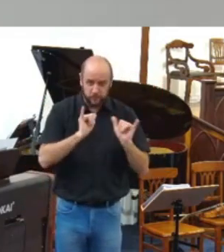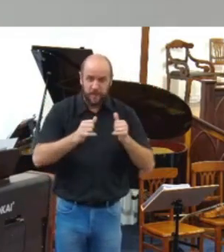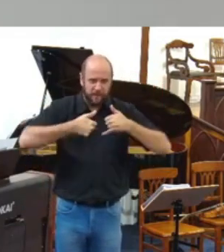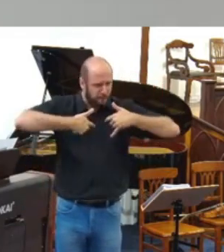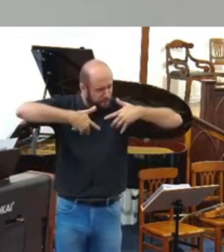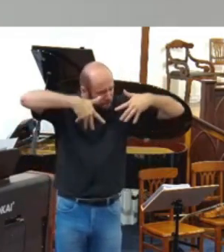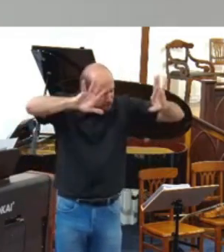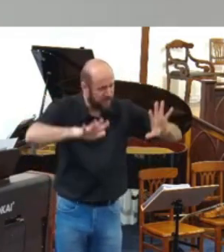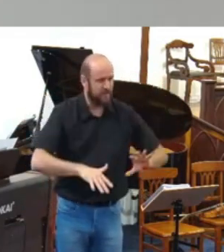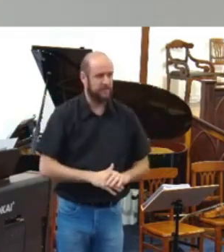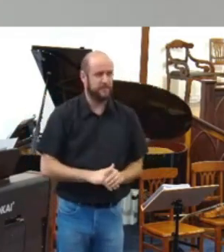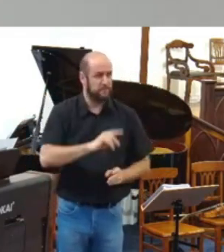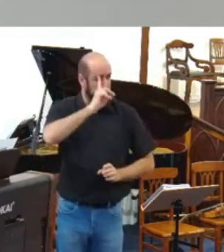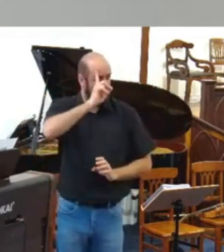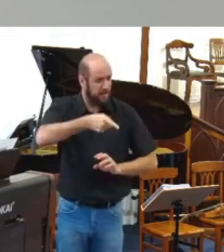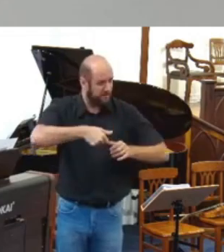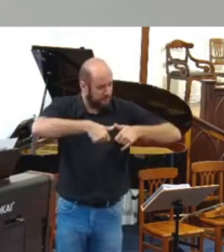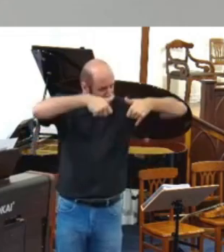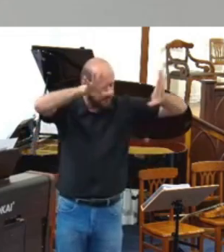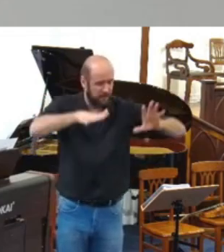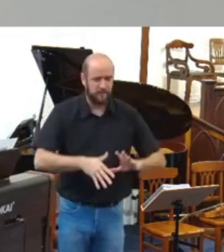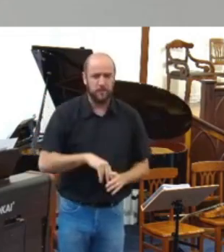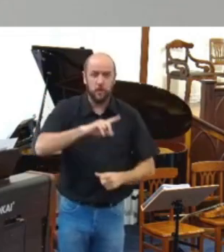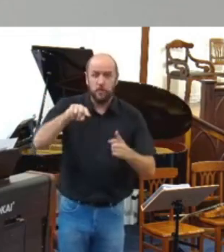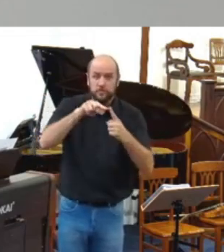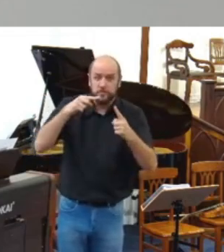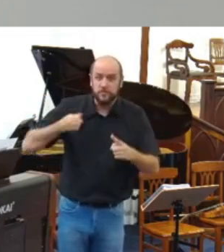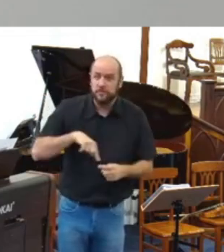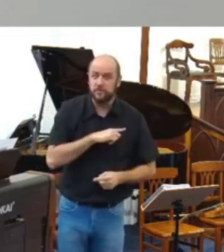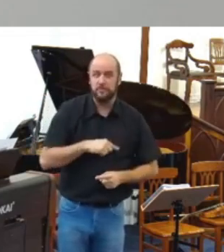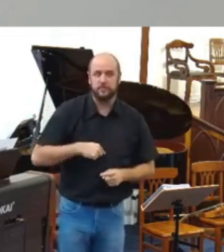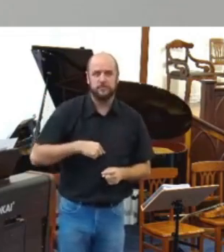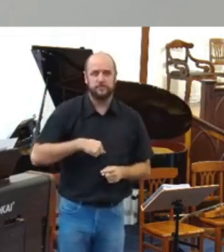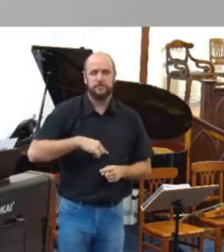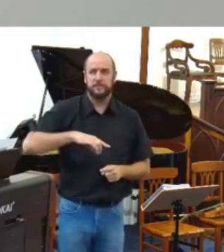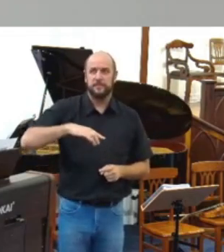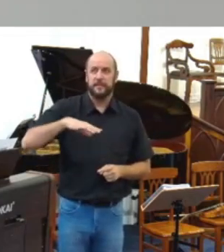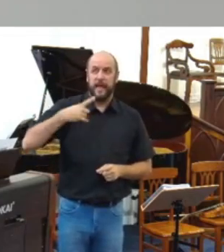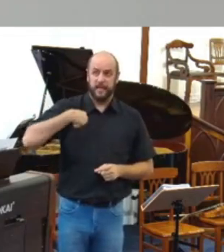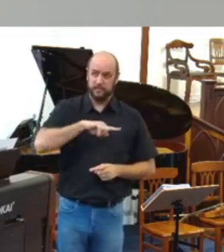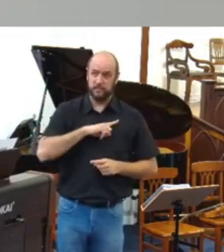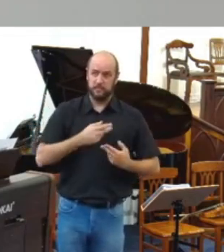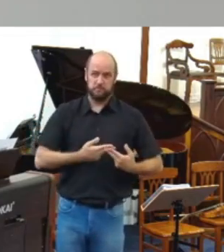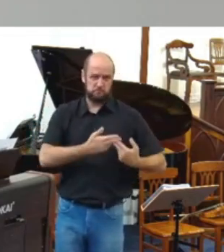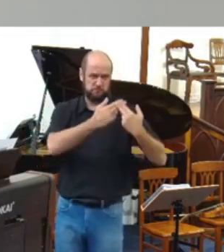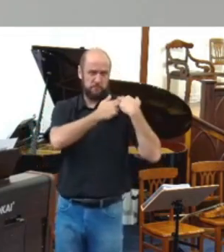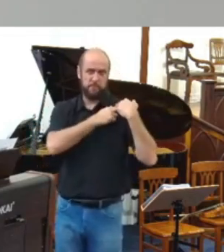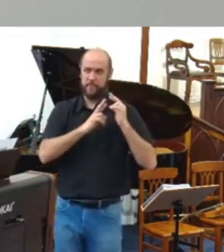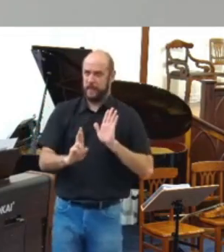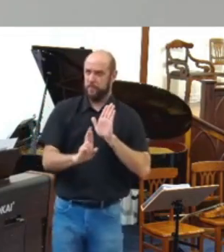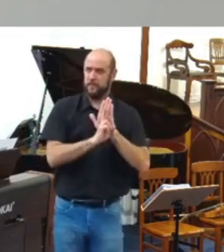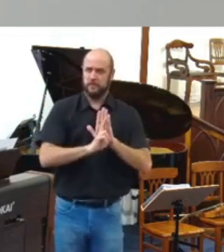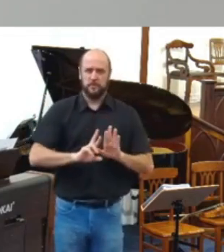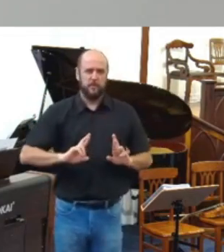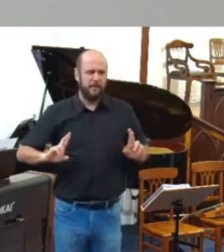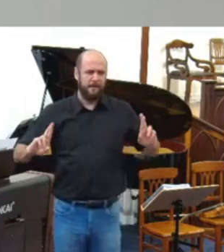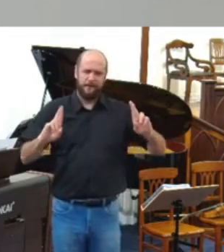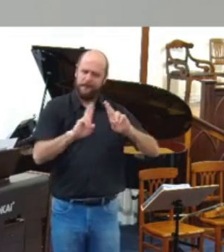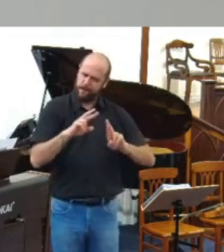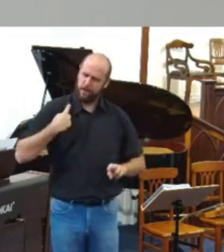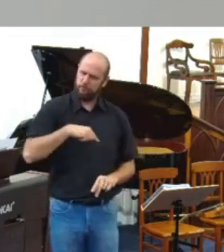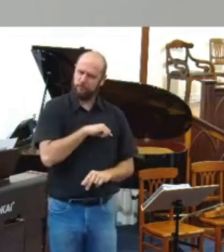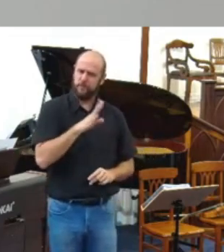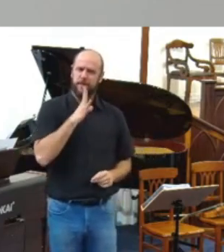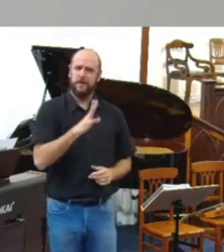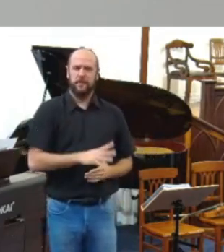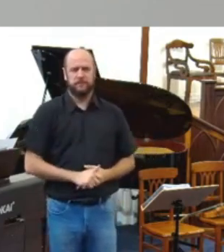Esse é o propósito. O nosso propósito é viver nesse mundo como enviados, como embaixadores do reino que nós